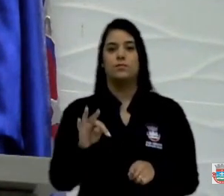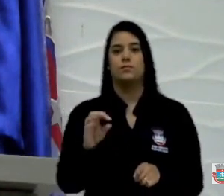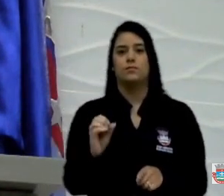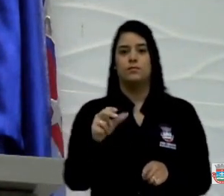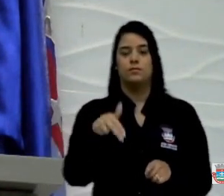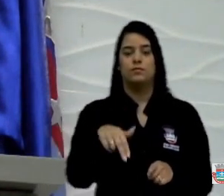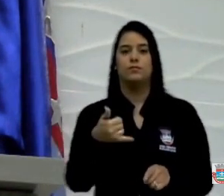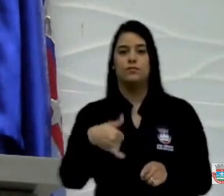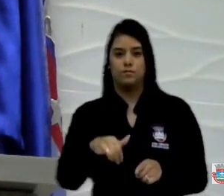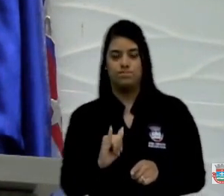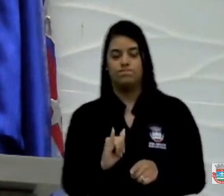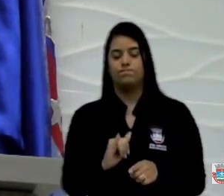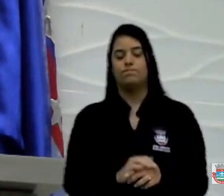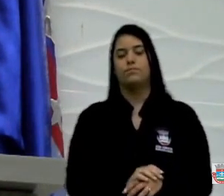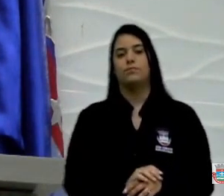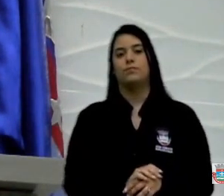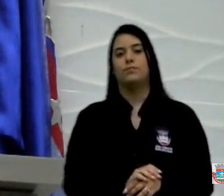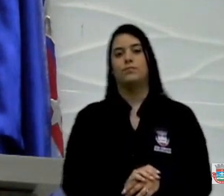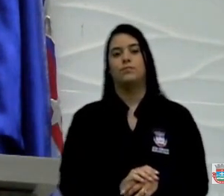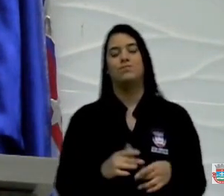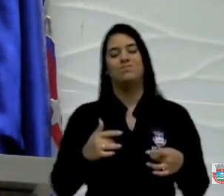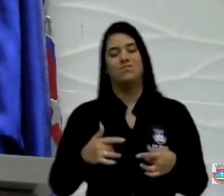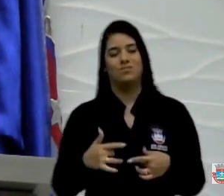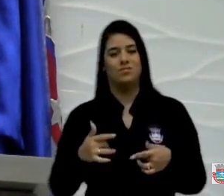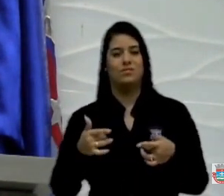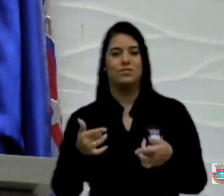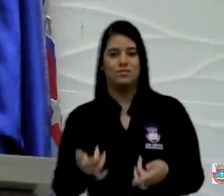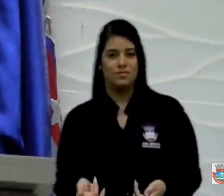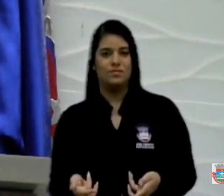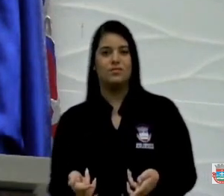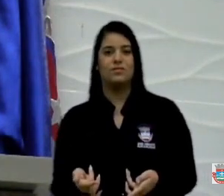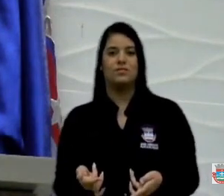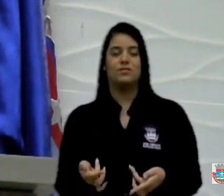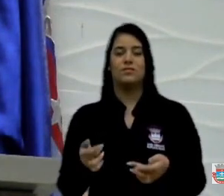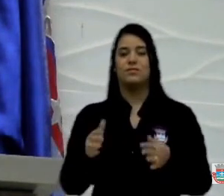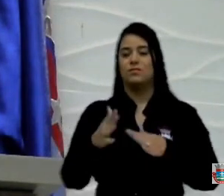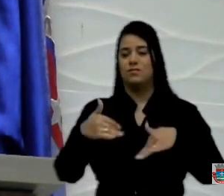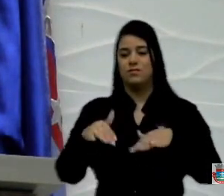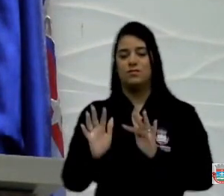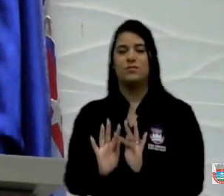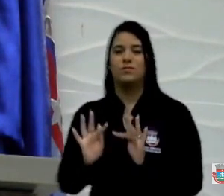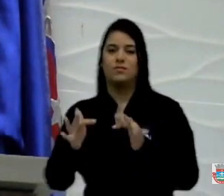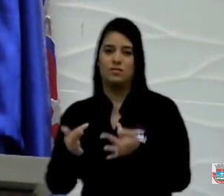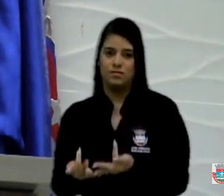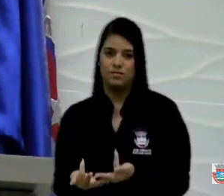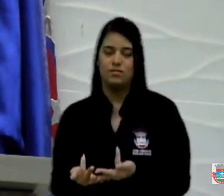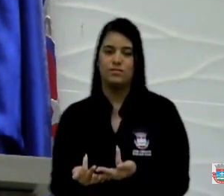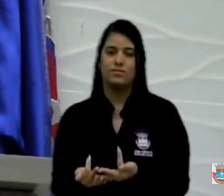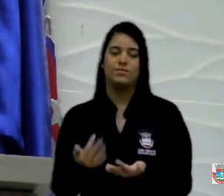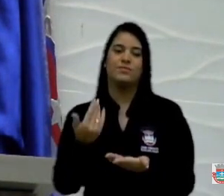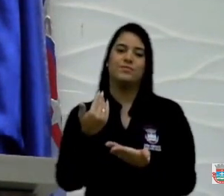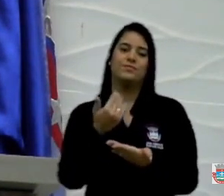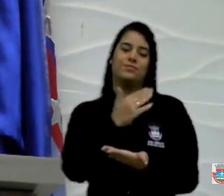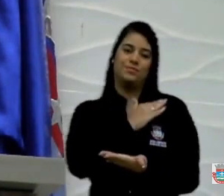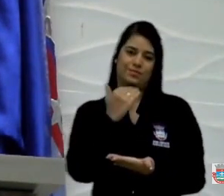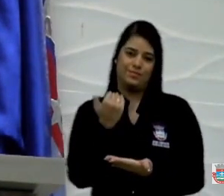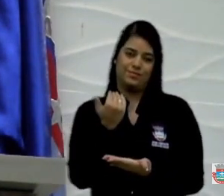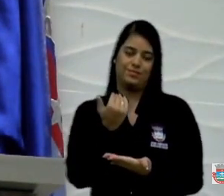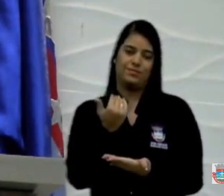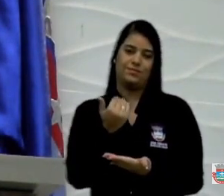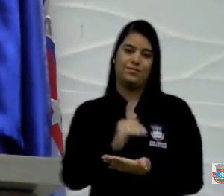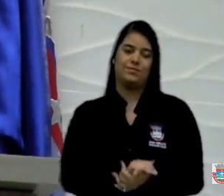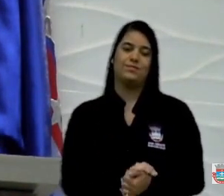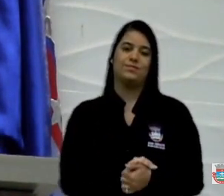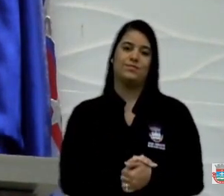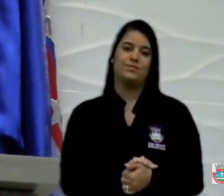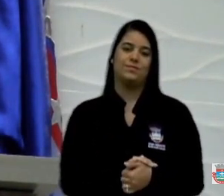aqui externar meu profundo pesar a todos os seus familiares pelo seu falecimento, pois tive